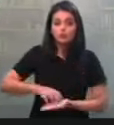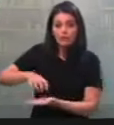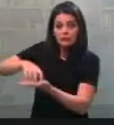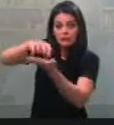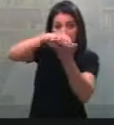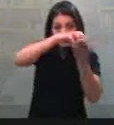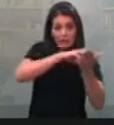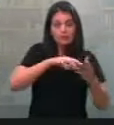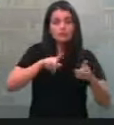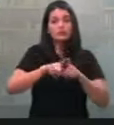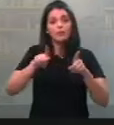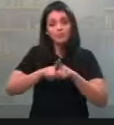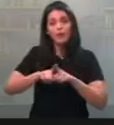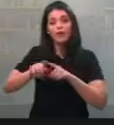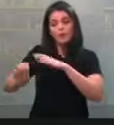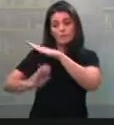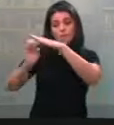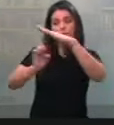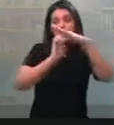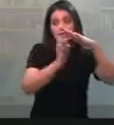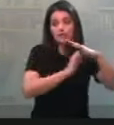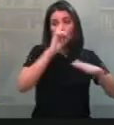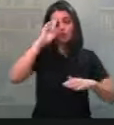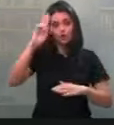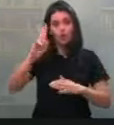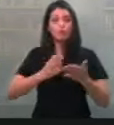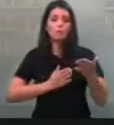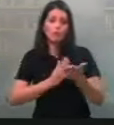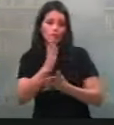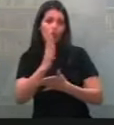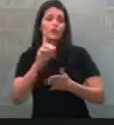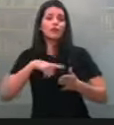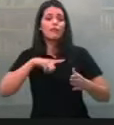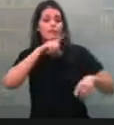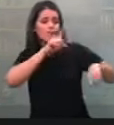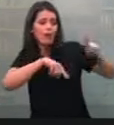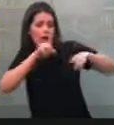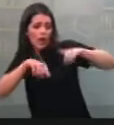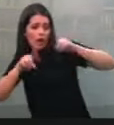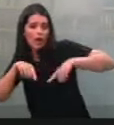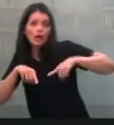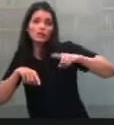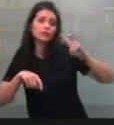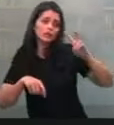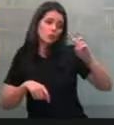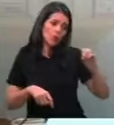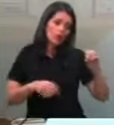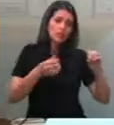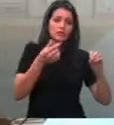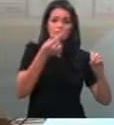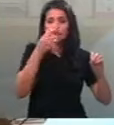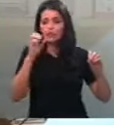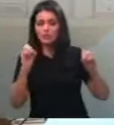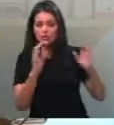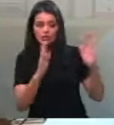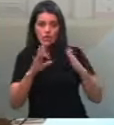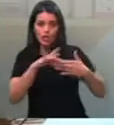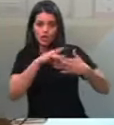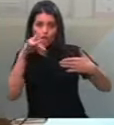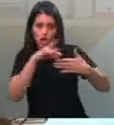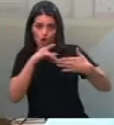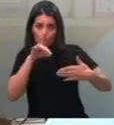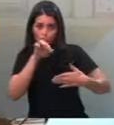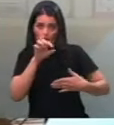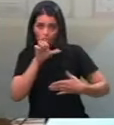empresariado. Saímos, então, de uma variação de décadas entre 50 e 60 dólares e ultrapassamos os